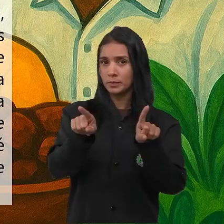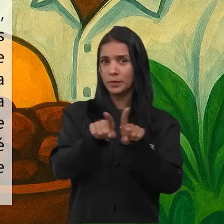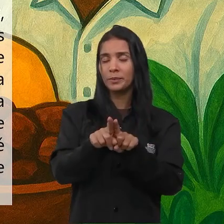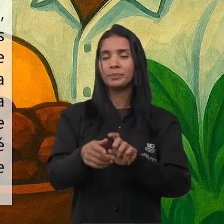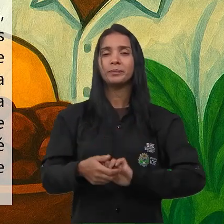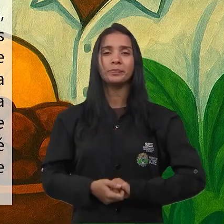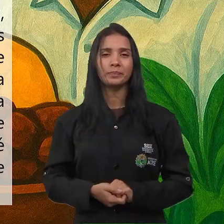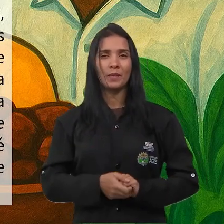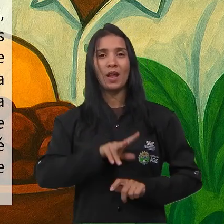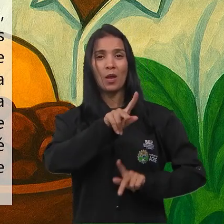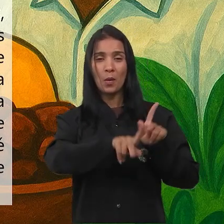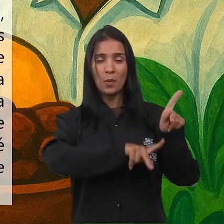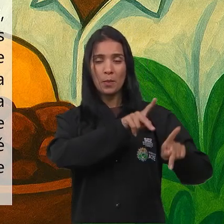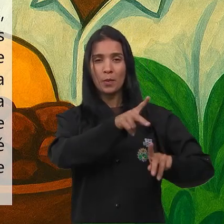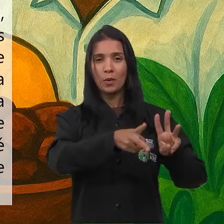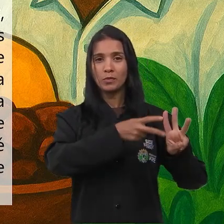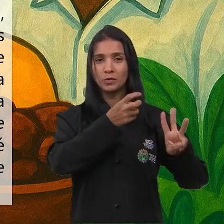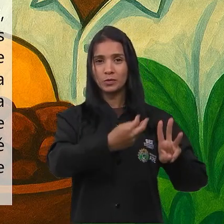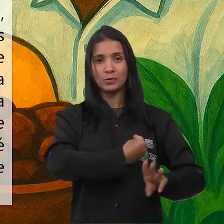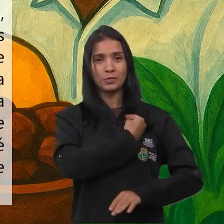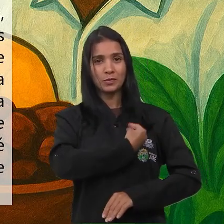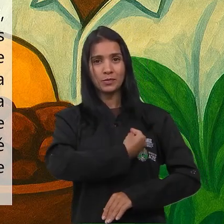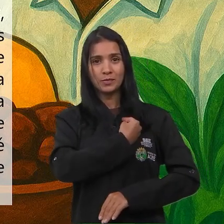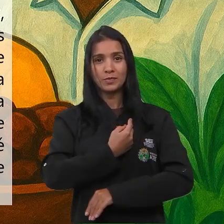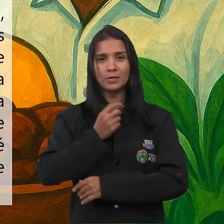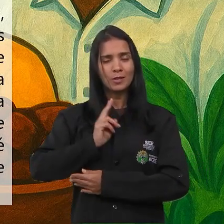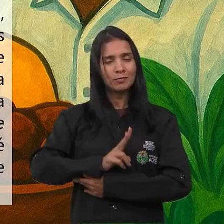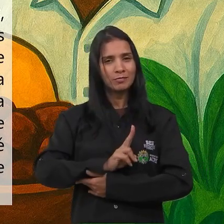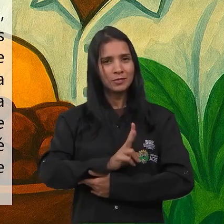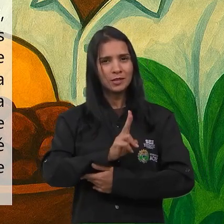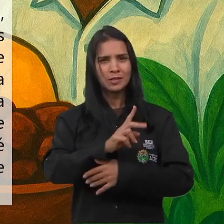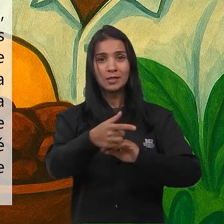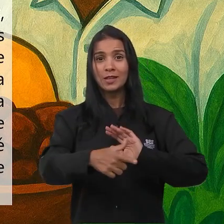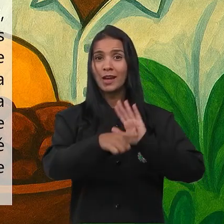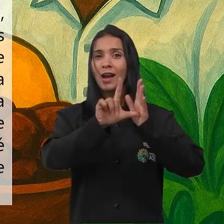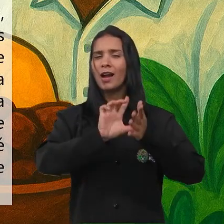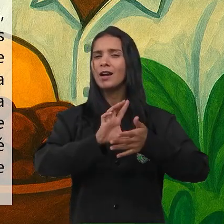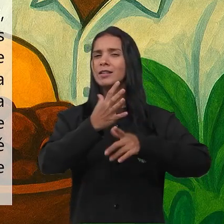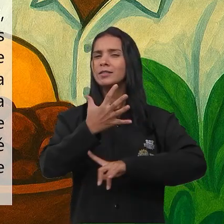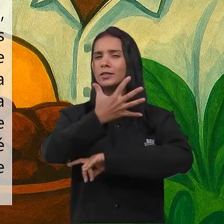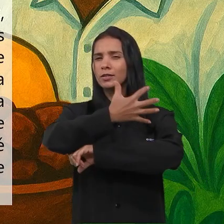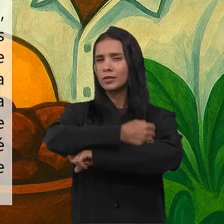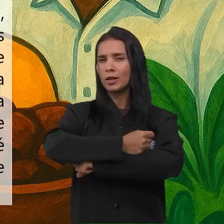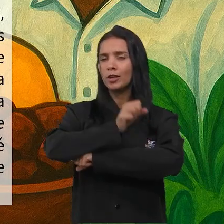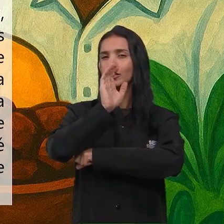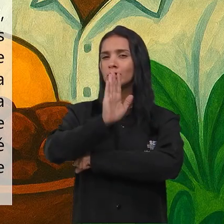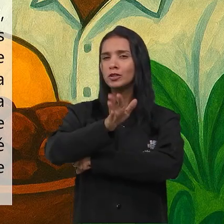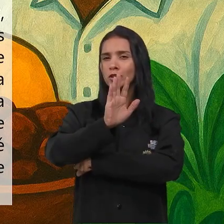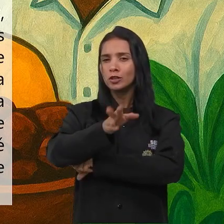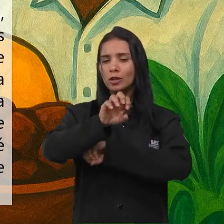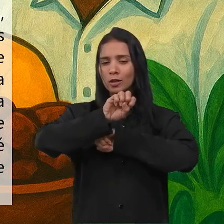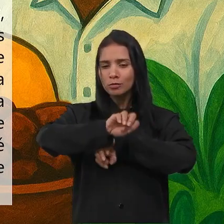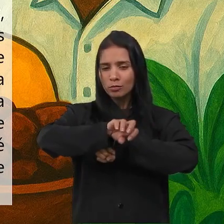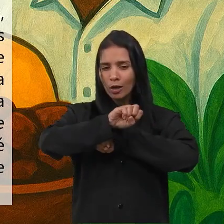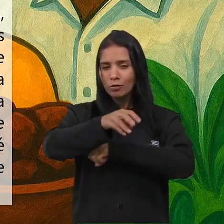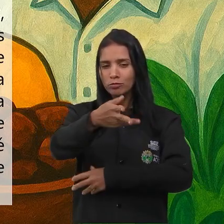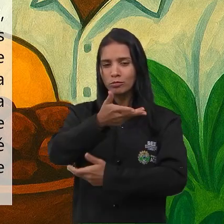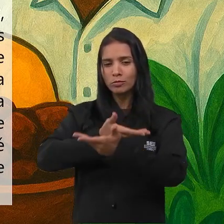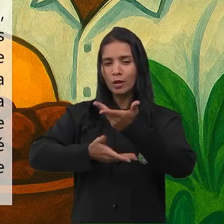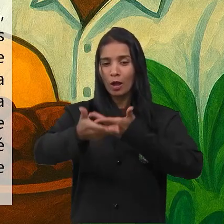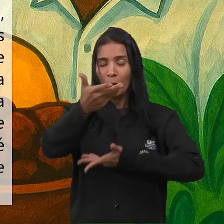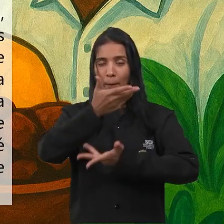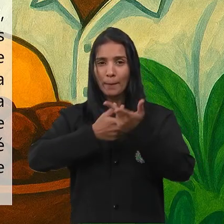povos indígenas presentes no Acre, muito antes da colonização, transmitiram saberes relacionados